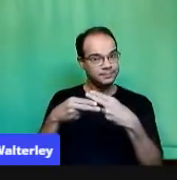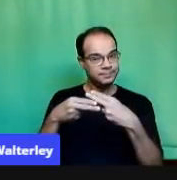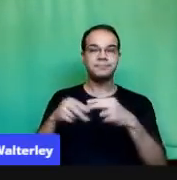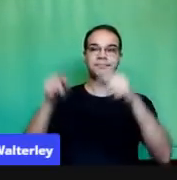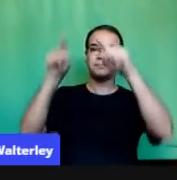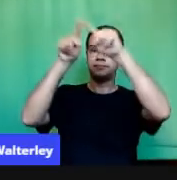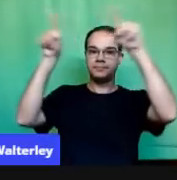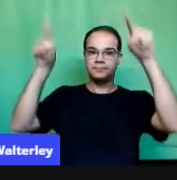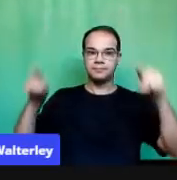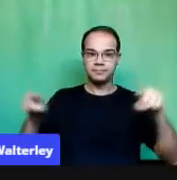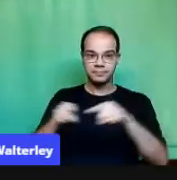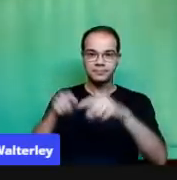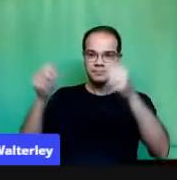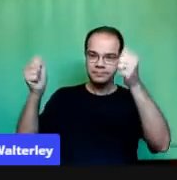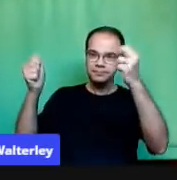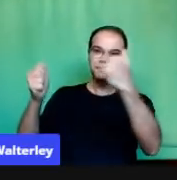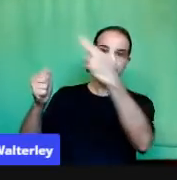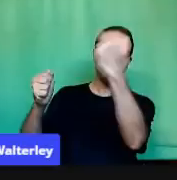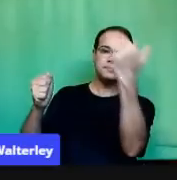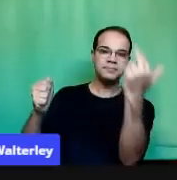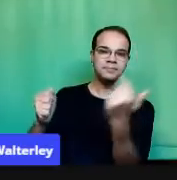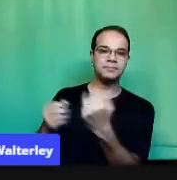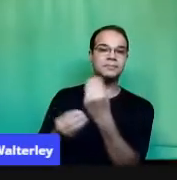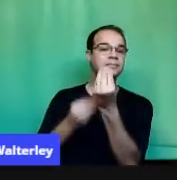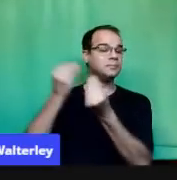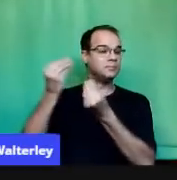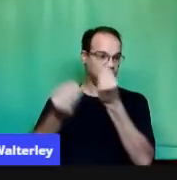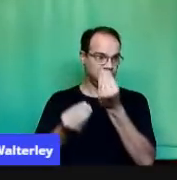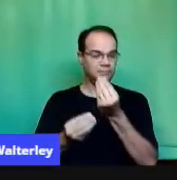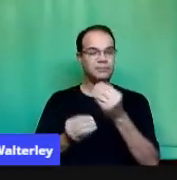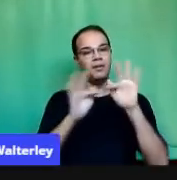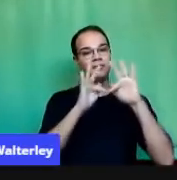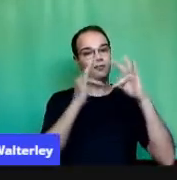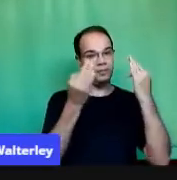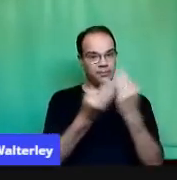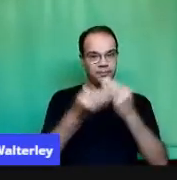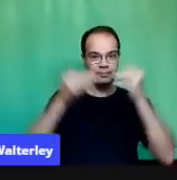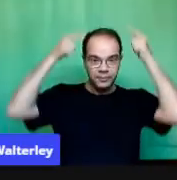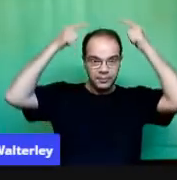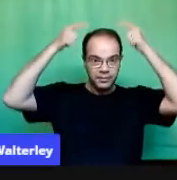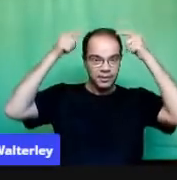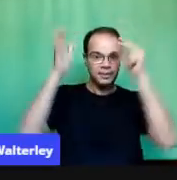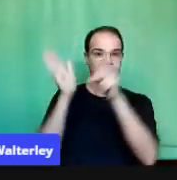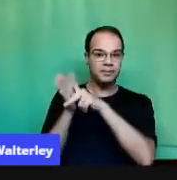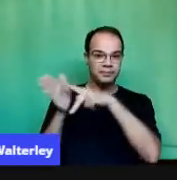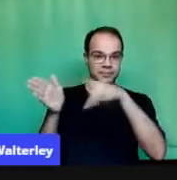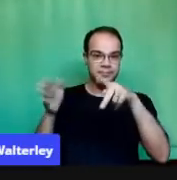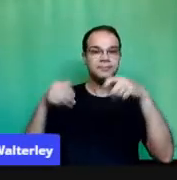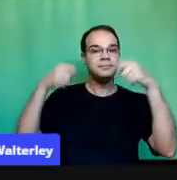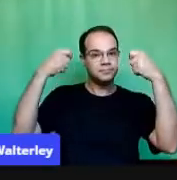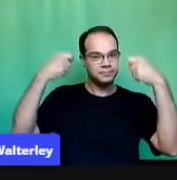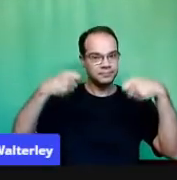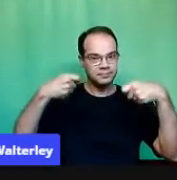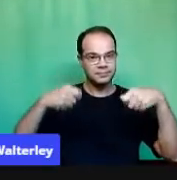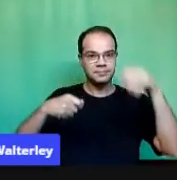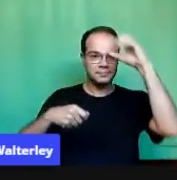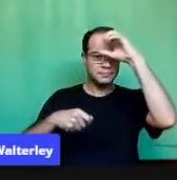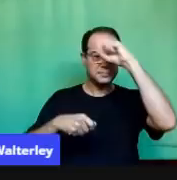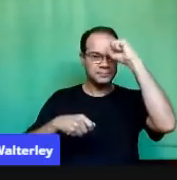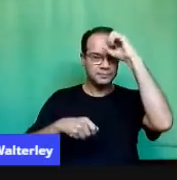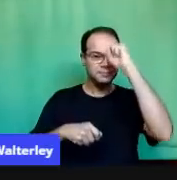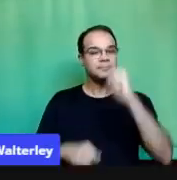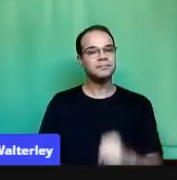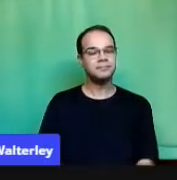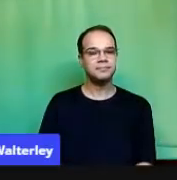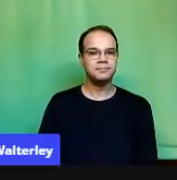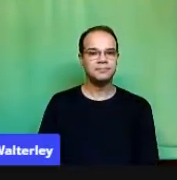live completa, que é essa questão do belo. Nós ainda temos o estereótipo que o belo